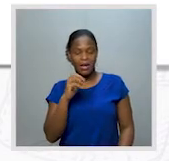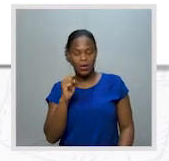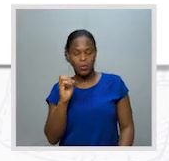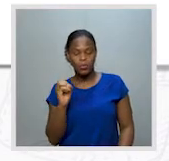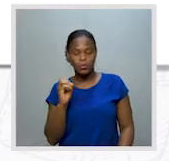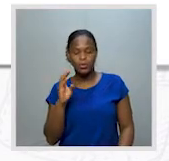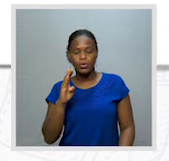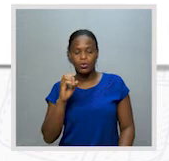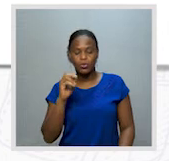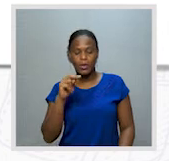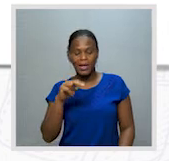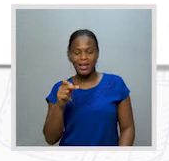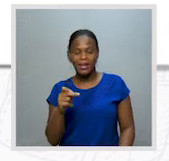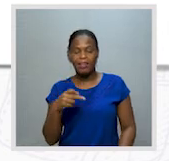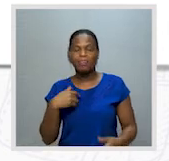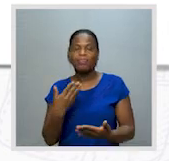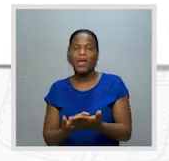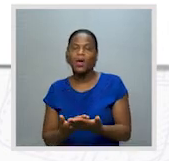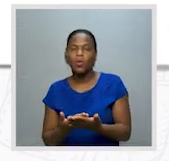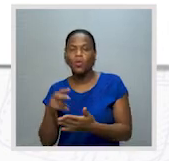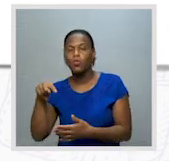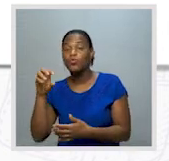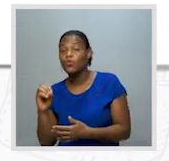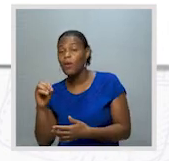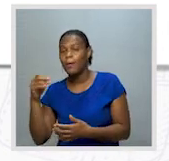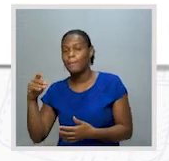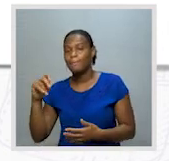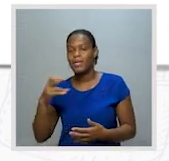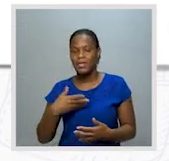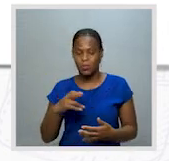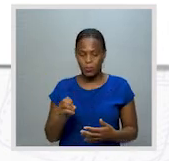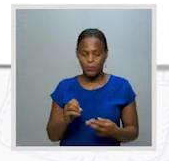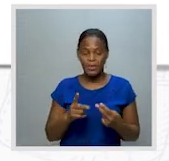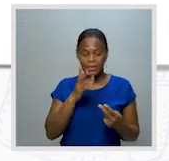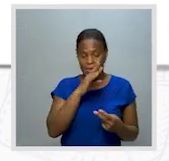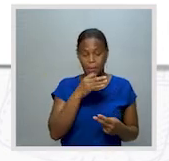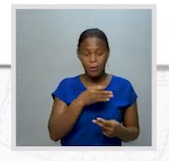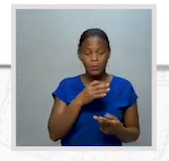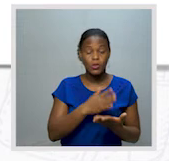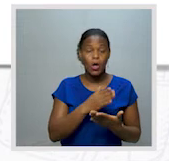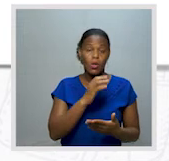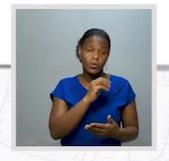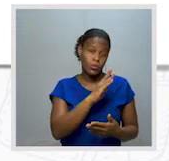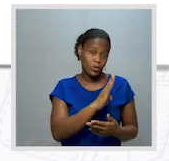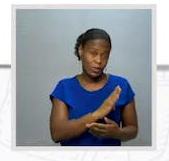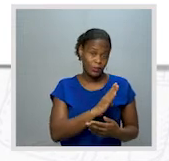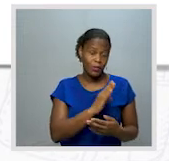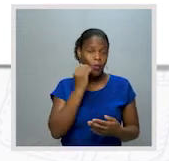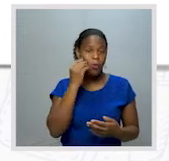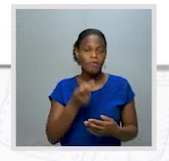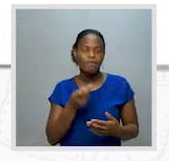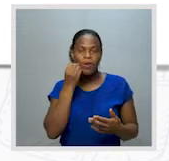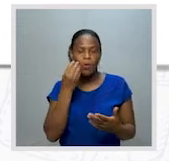Joana deram-no ao Pedro. Se formos pronominalizar apenas o sujeito, como